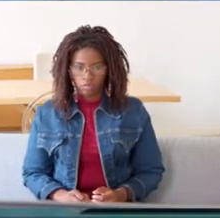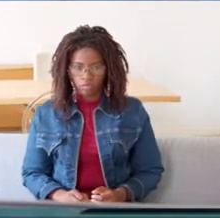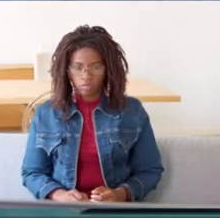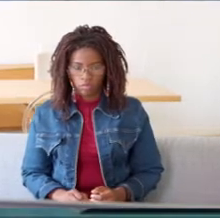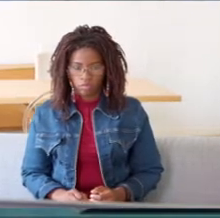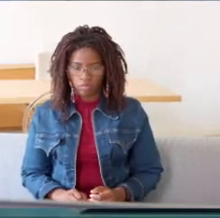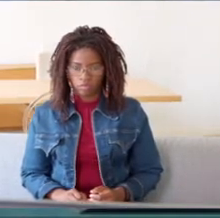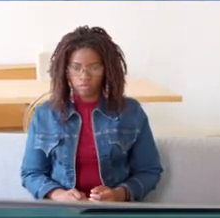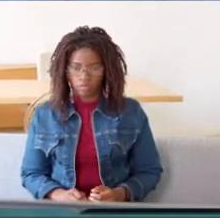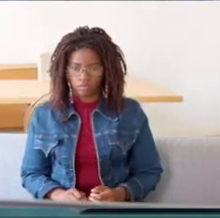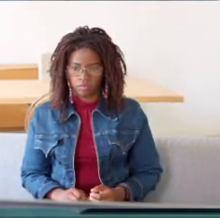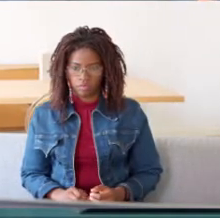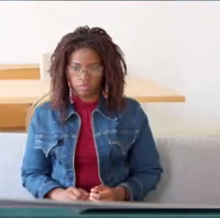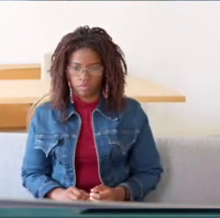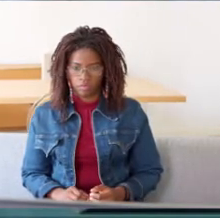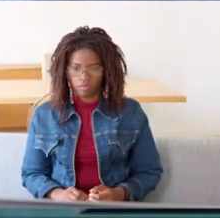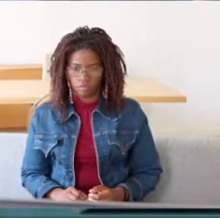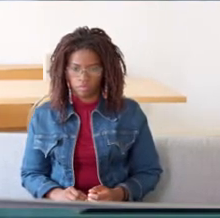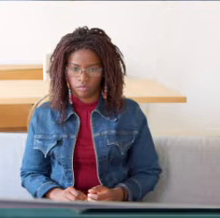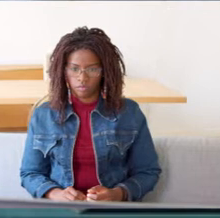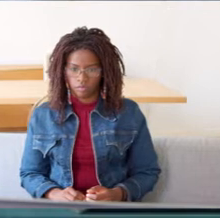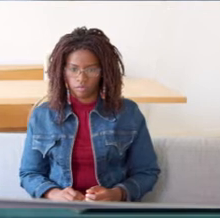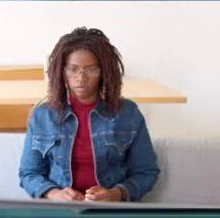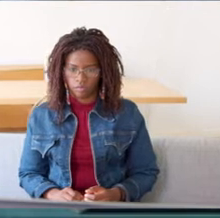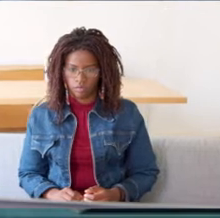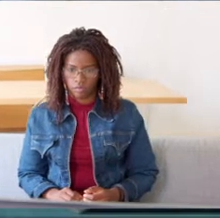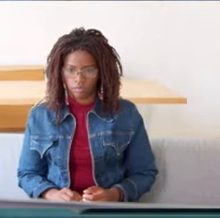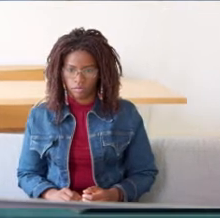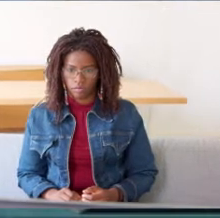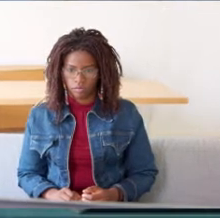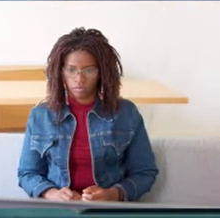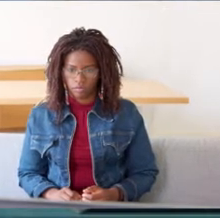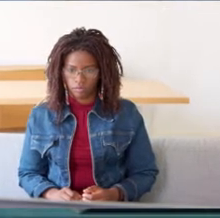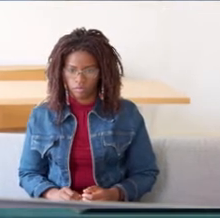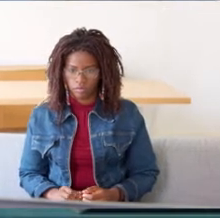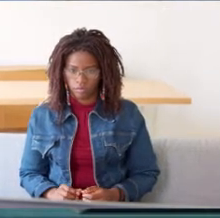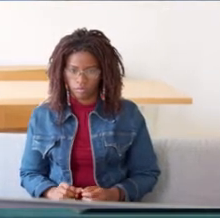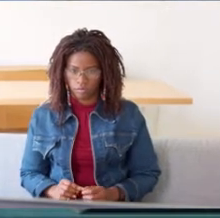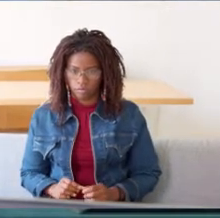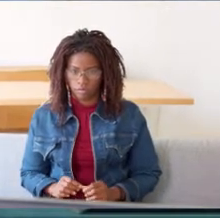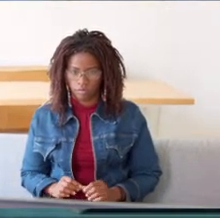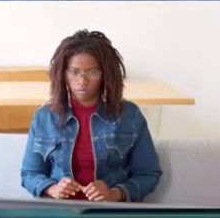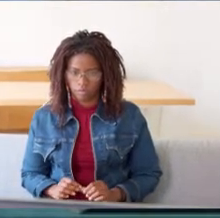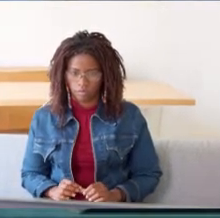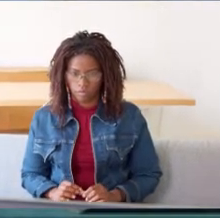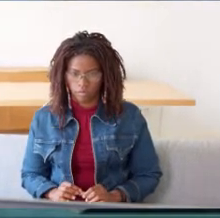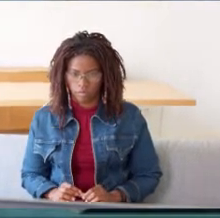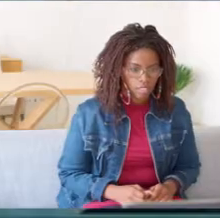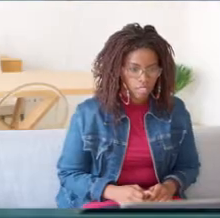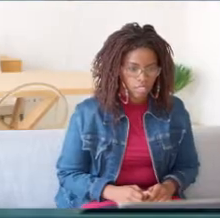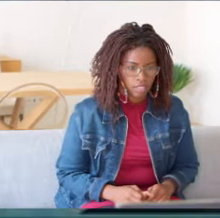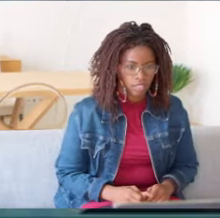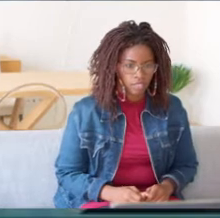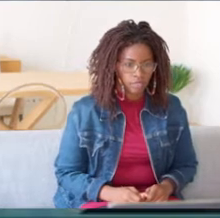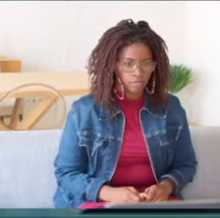na cabeça das pessoas aqui no Brasil o clássico tem uma importância mesmo Estadual exagerado até pela falta de assunto que o Campeonato